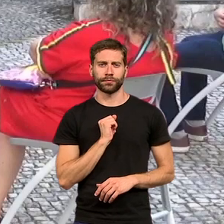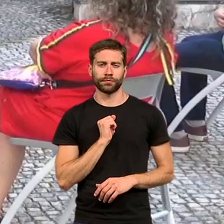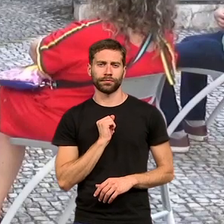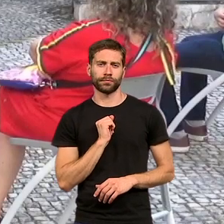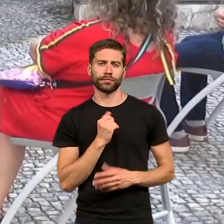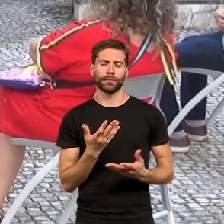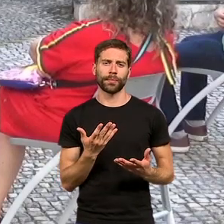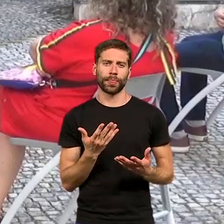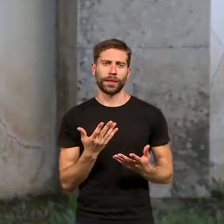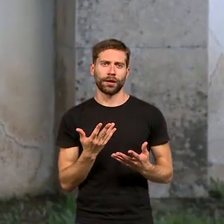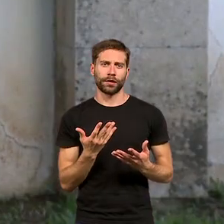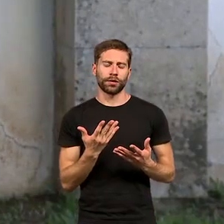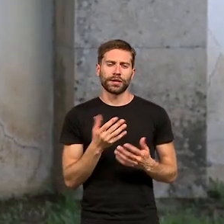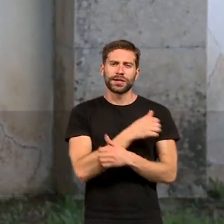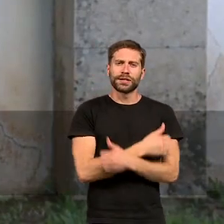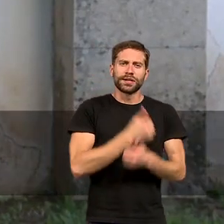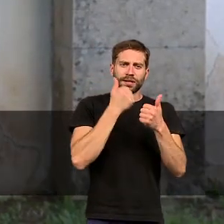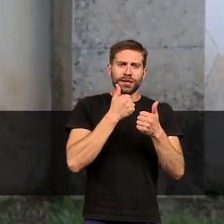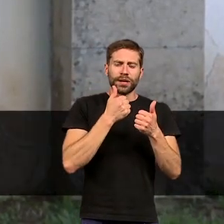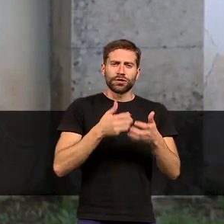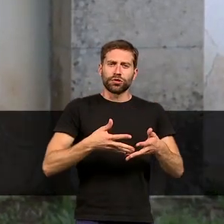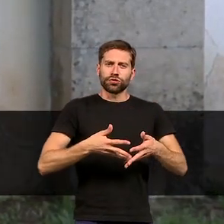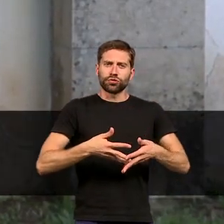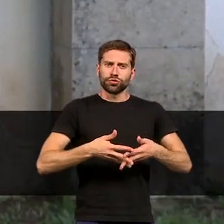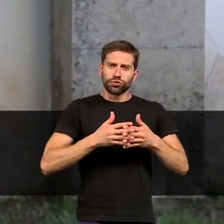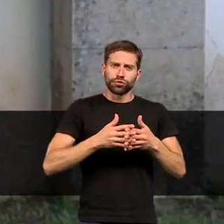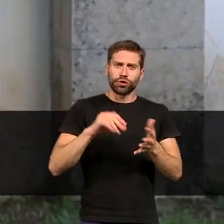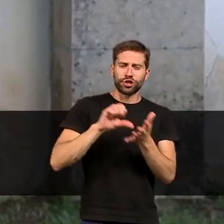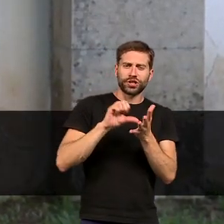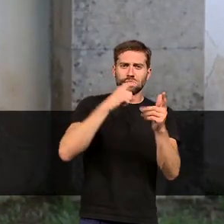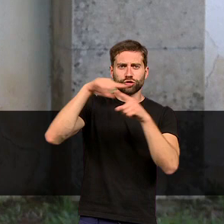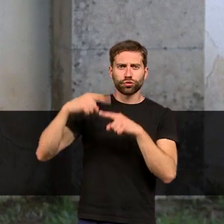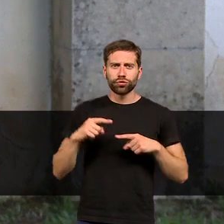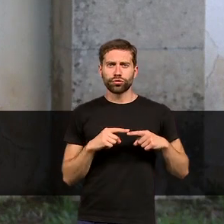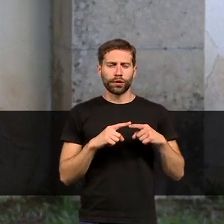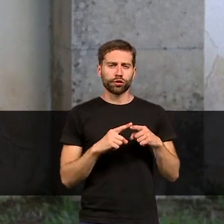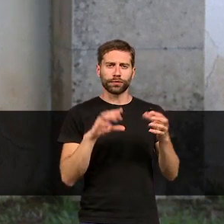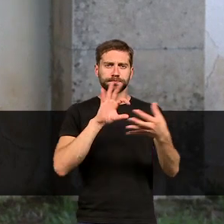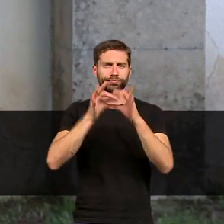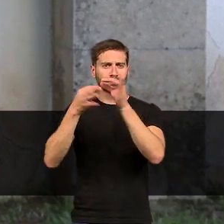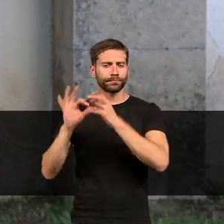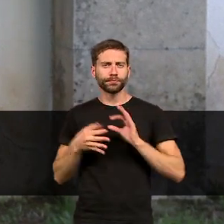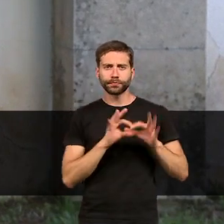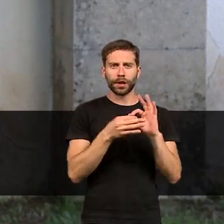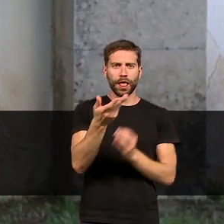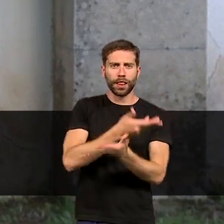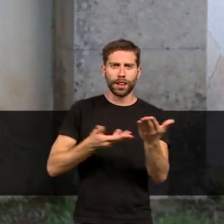interligações entre estruturas da cidade é muito importante, porque Coimbra tem uns certos